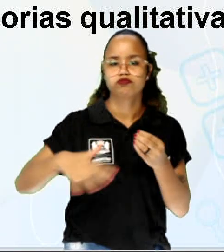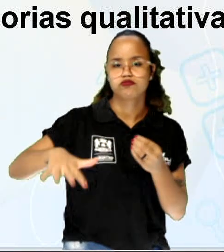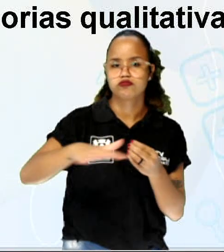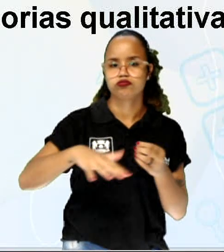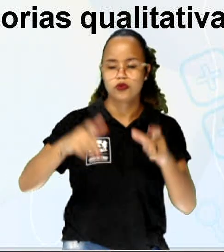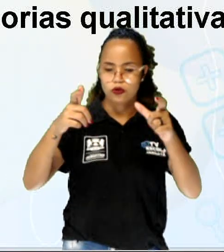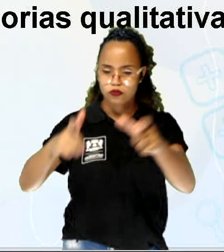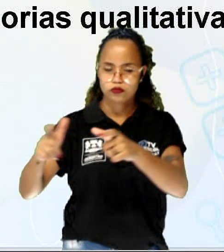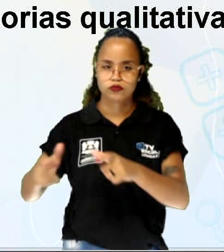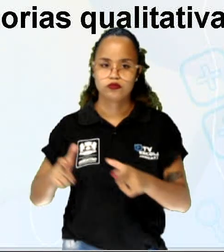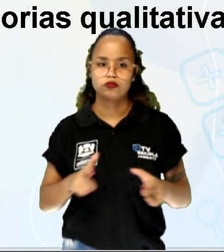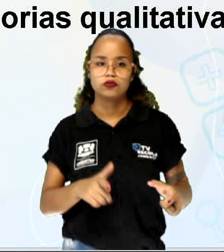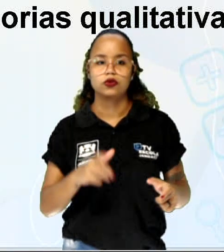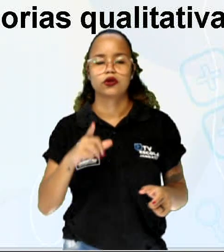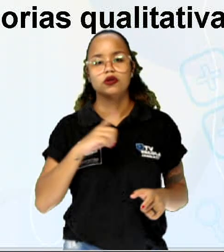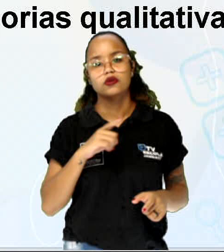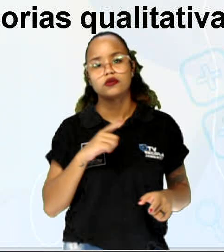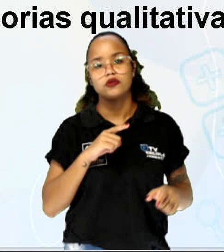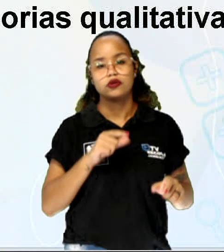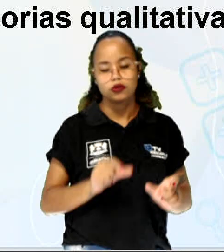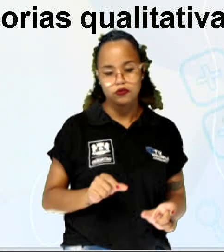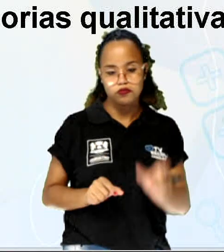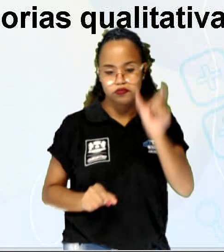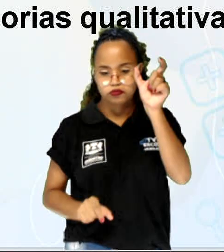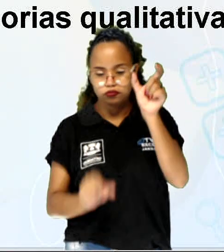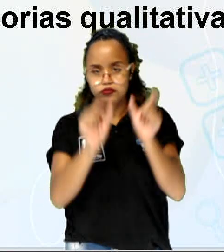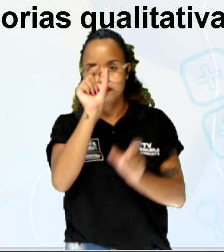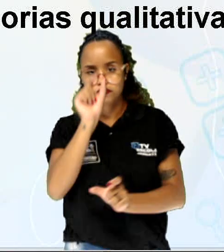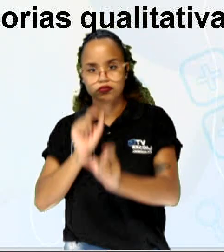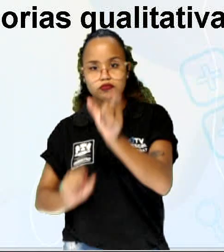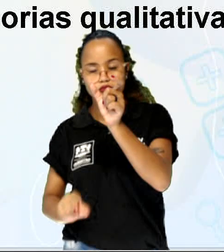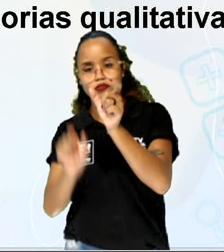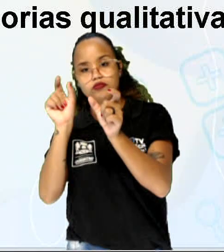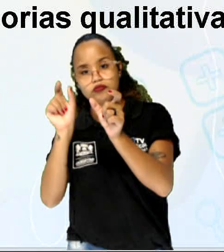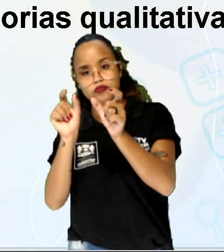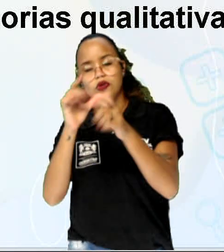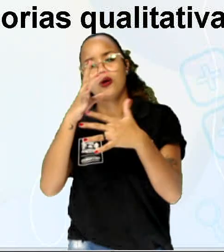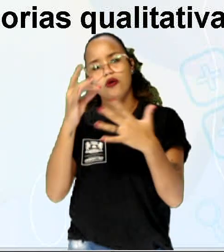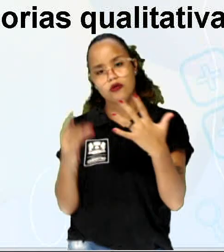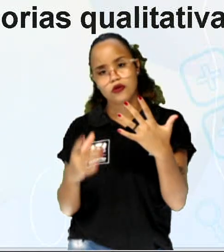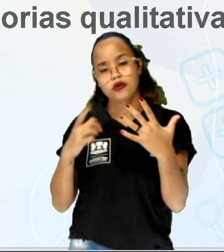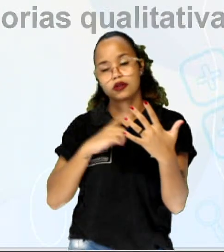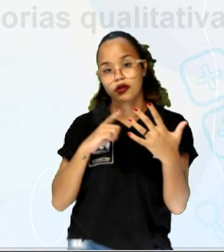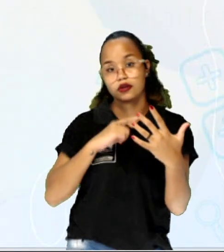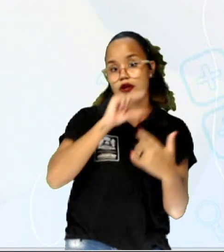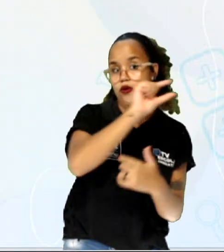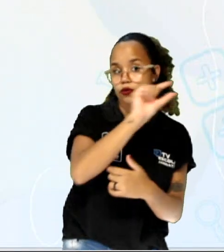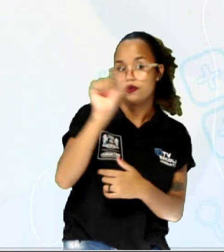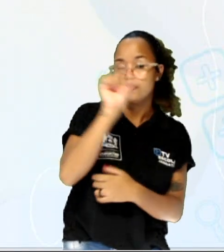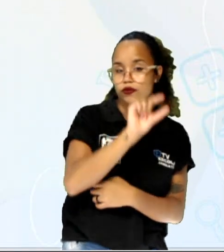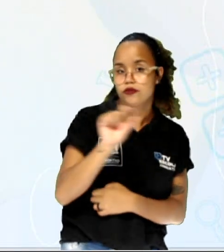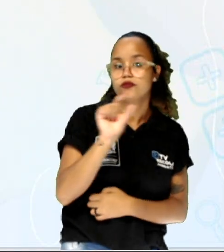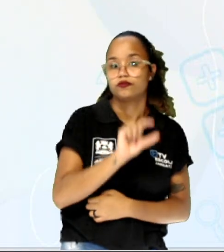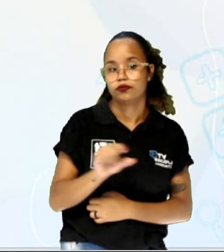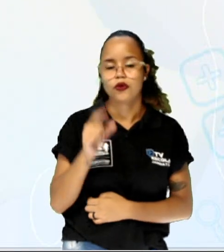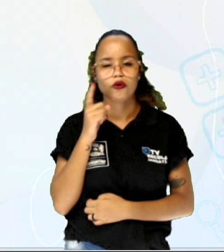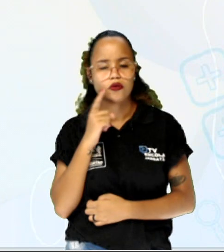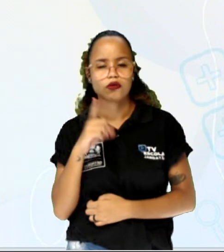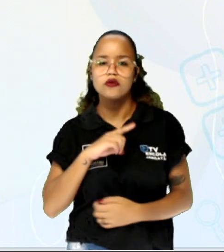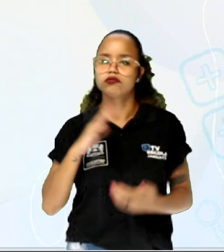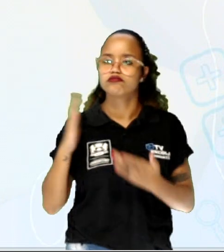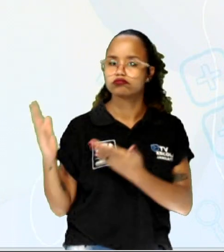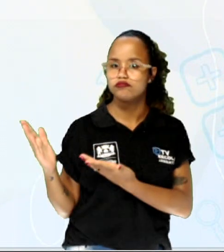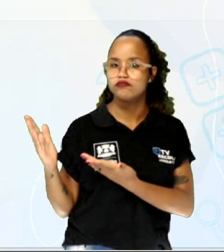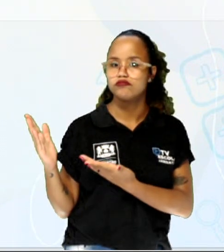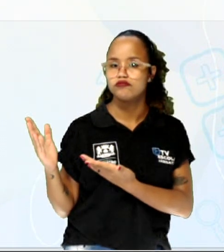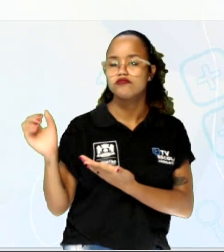são colocados na posição vertical e as categorias qualitativas na horizontal. Então, ó, esse tipo de gráfico aqui ó, é um